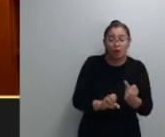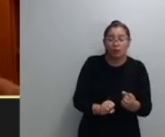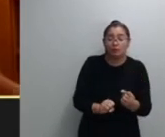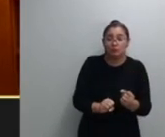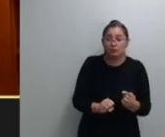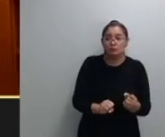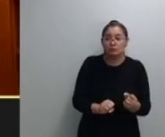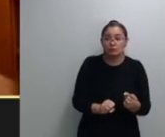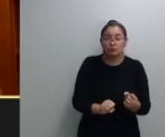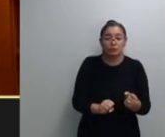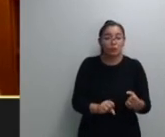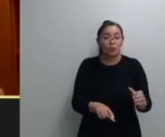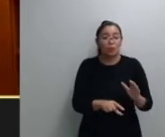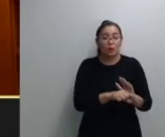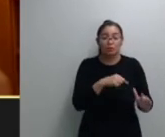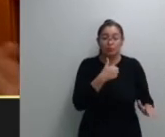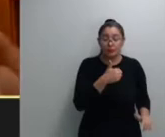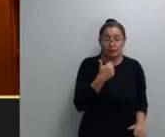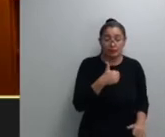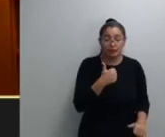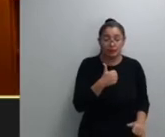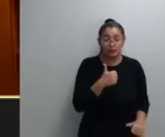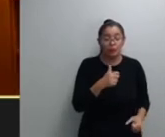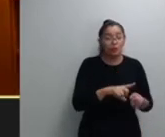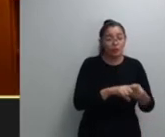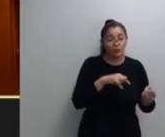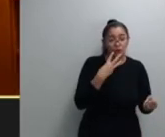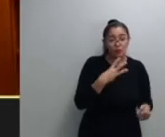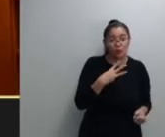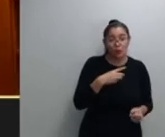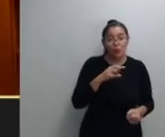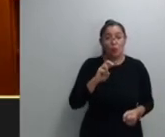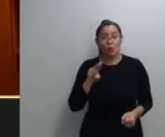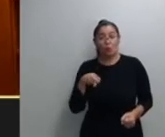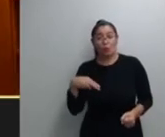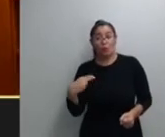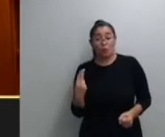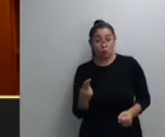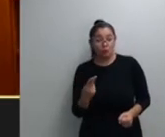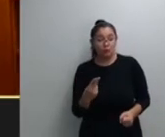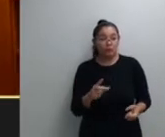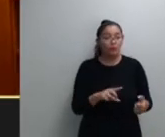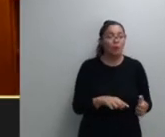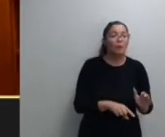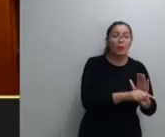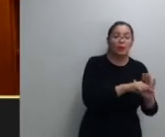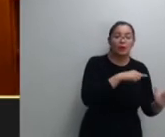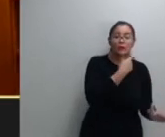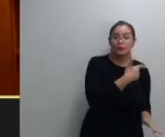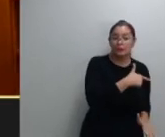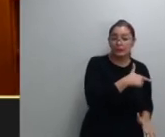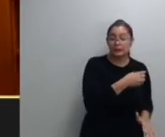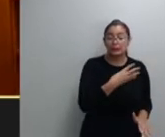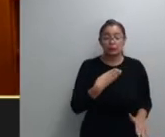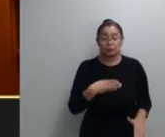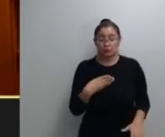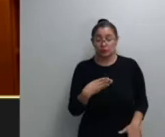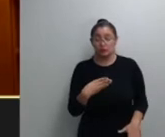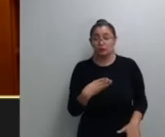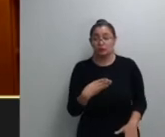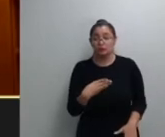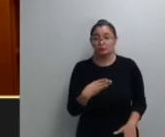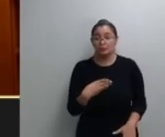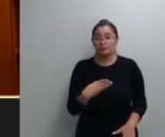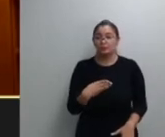1º do artigo 3º, ou pelo parágrafo 14º, 14º da própria 10.833, que, opcionalmente, o